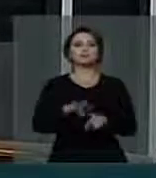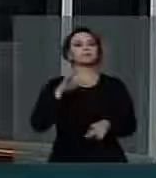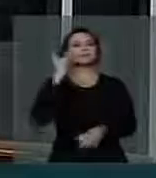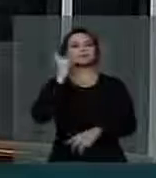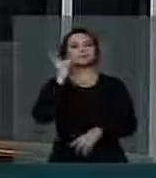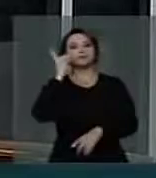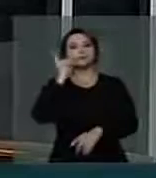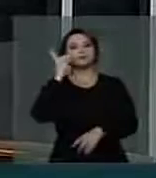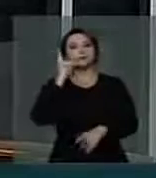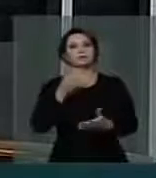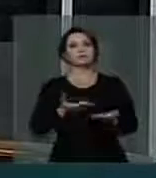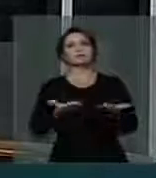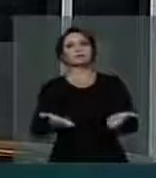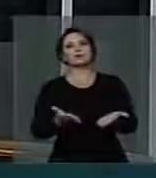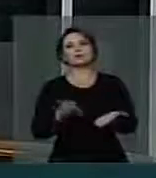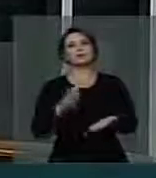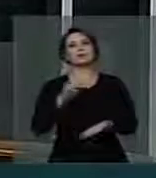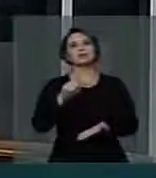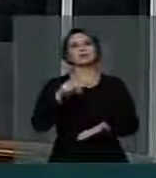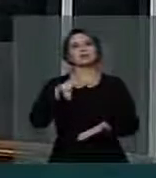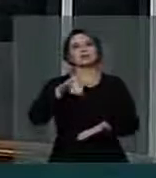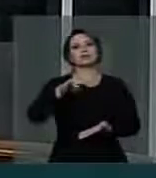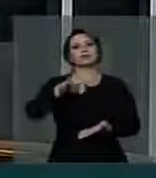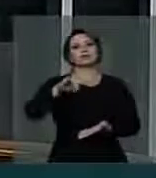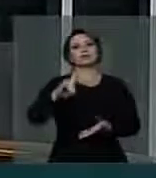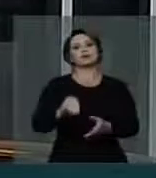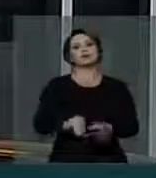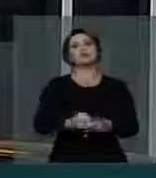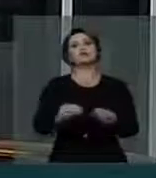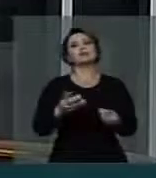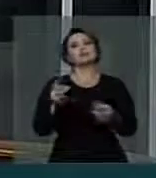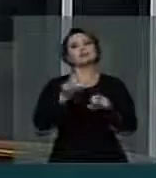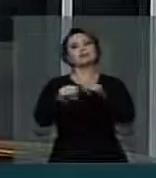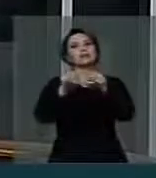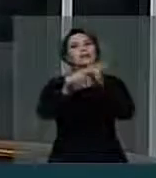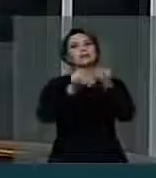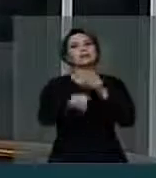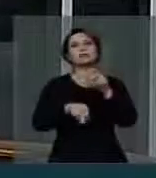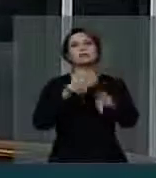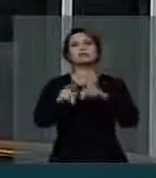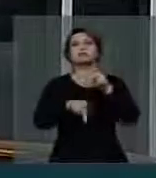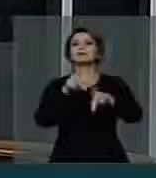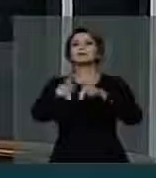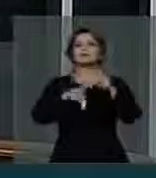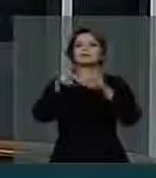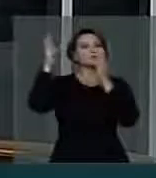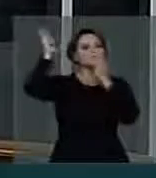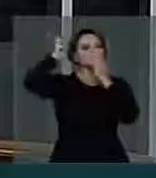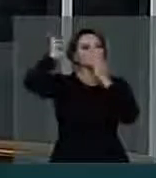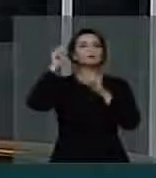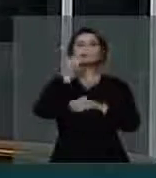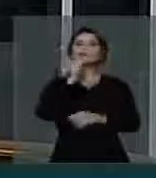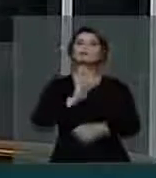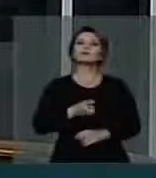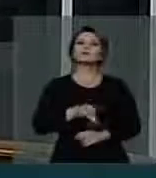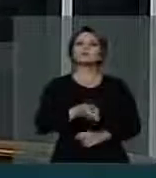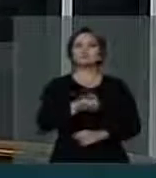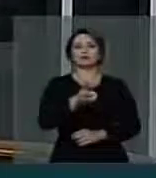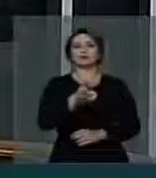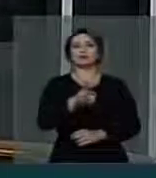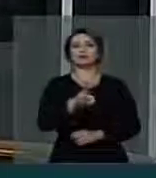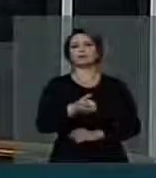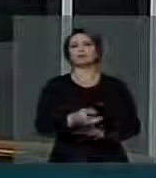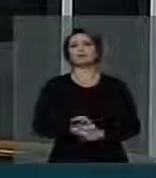Exalci, esse genocídio contra os povos indígenas continua. Eu estou